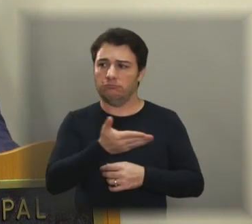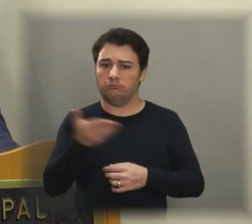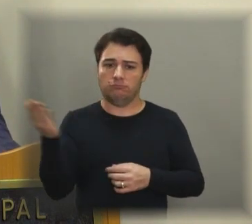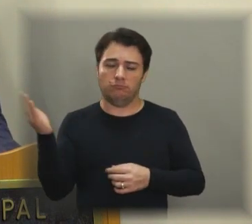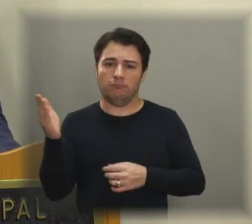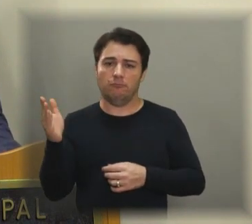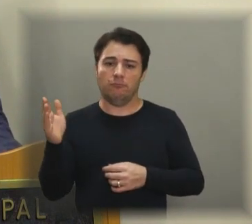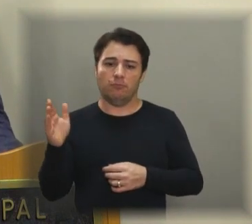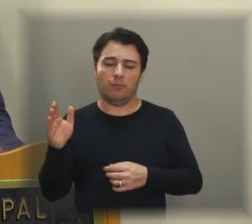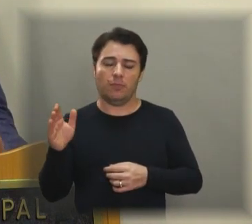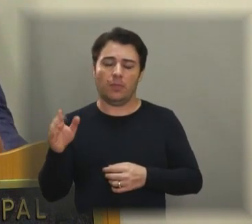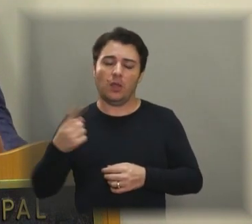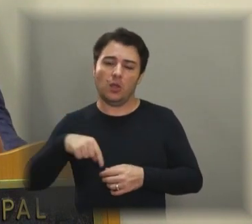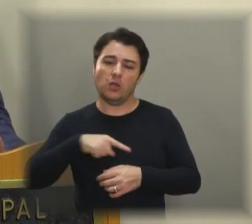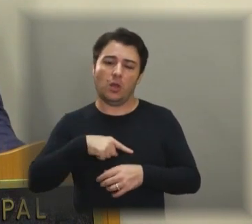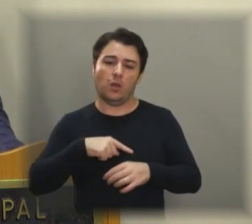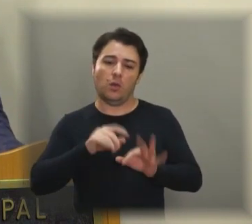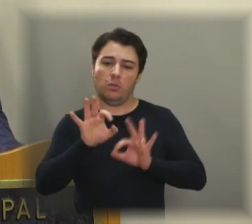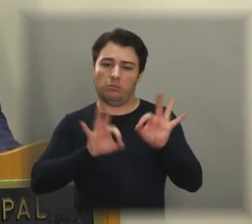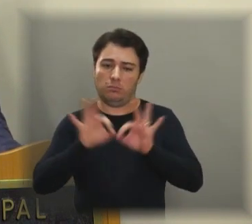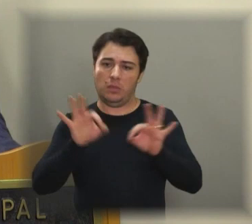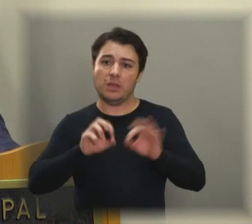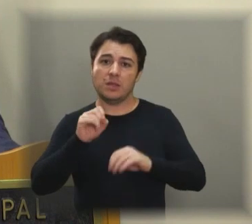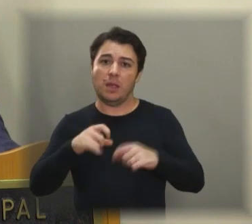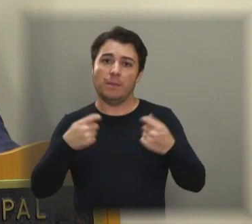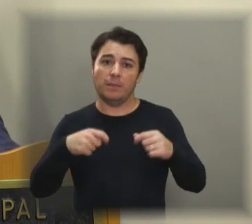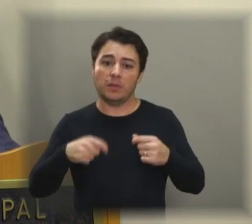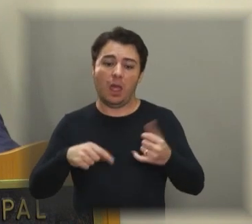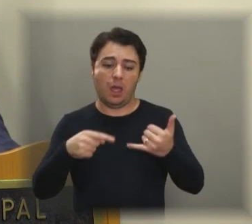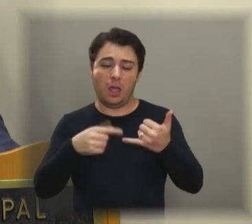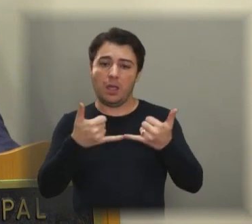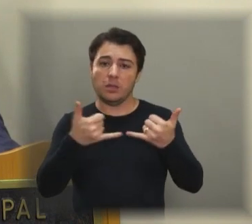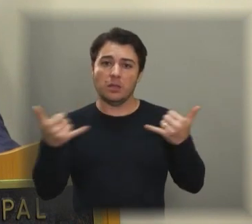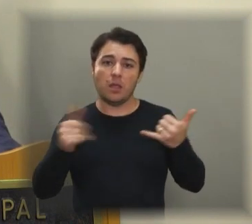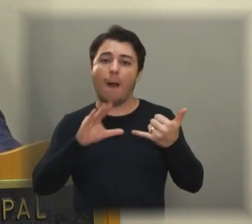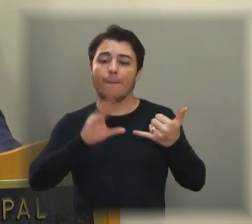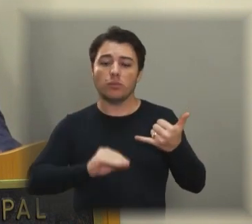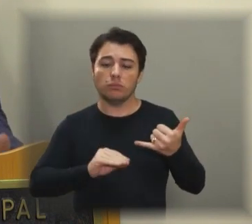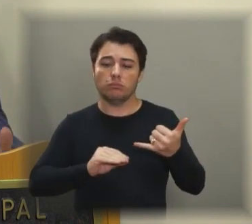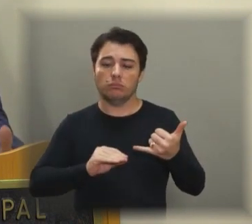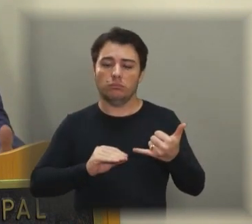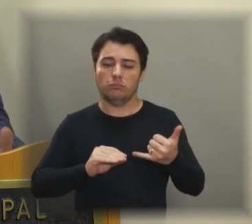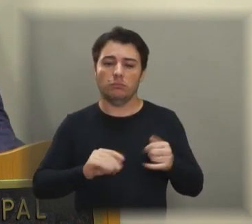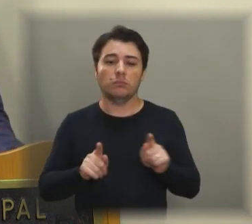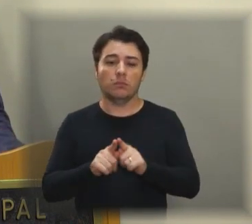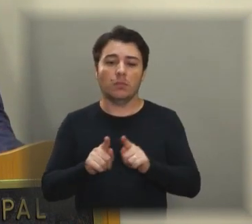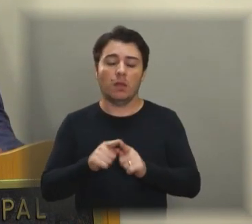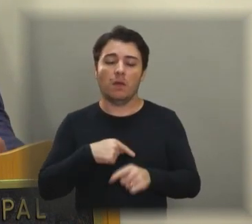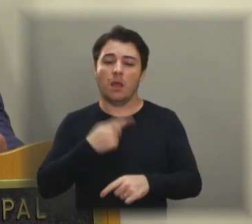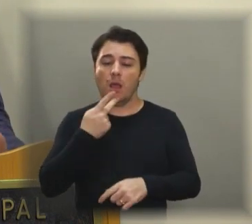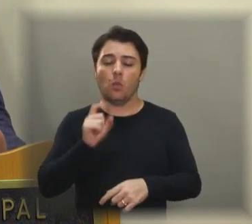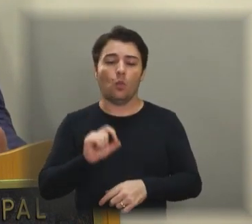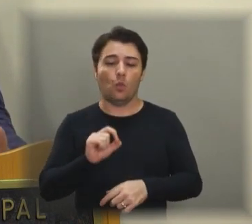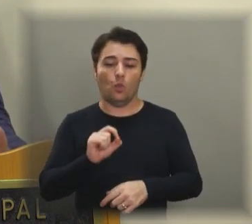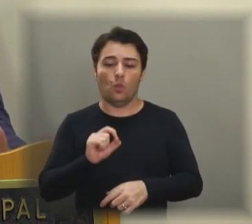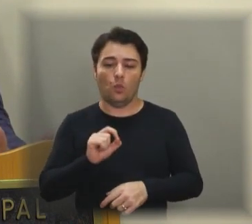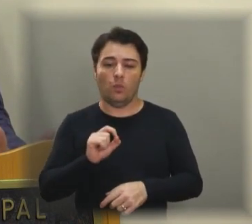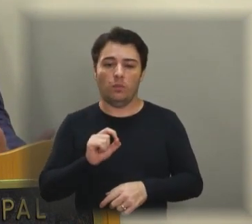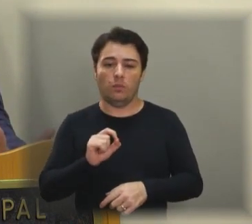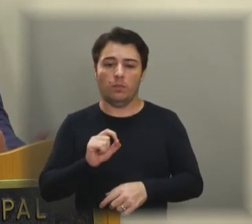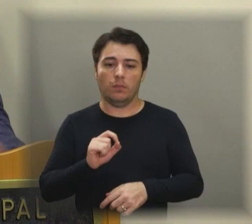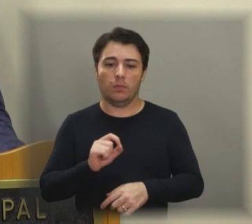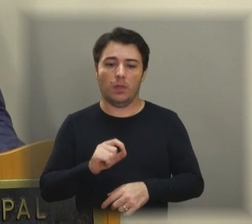estão ligadas naquela redistribuição que a gente eventualmente precisa desligar tá eu acho que legal também falar para vocês que